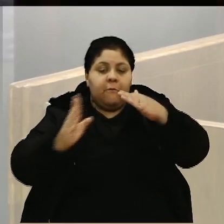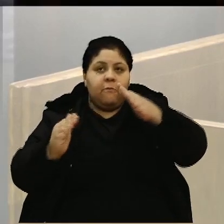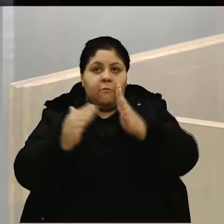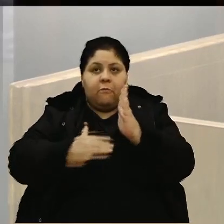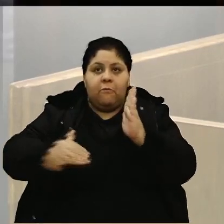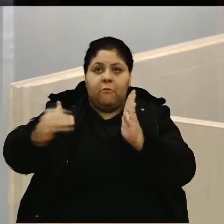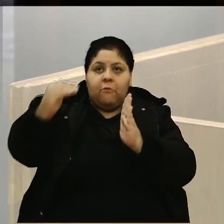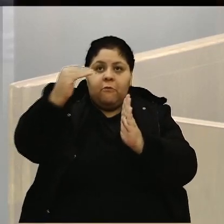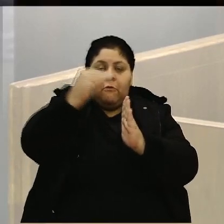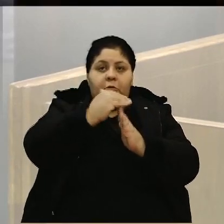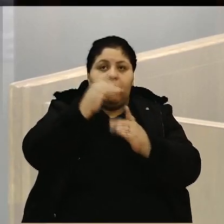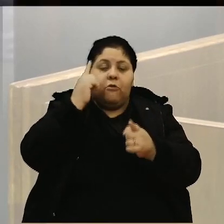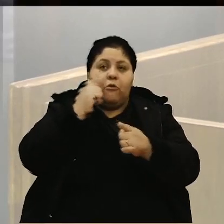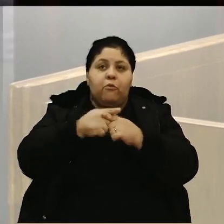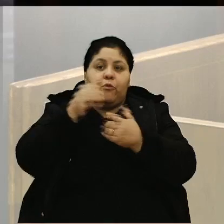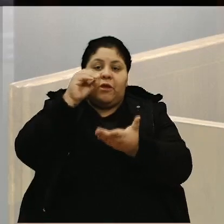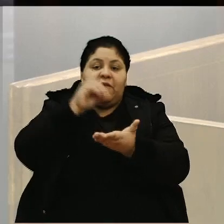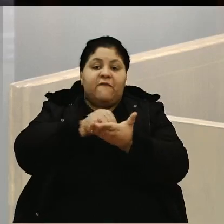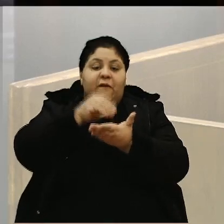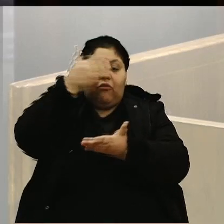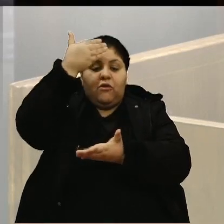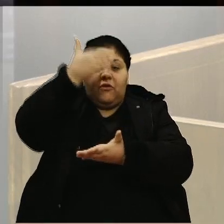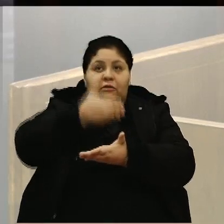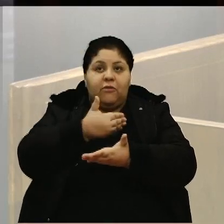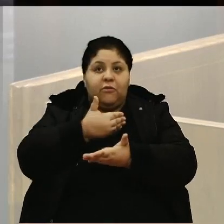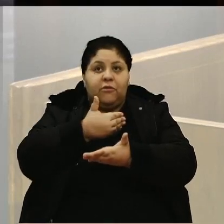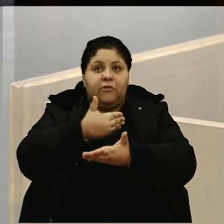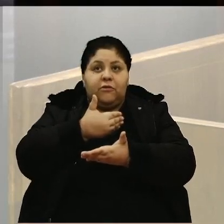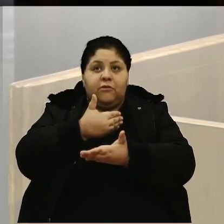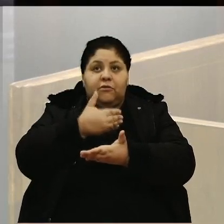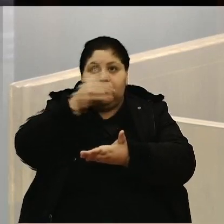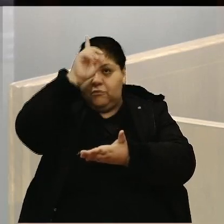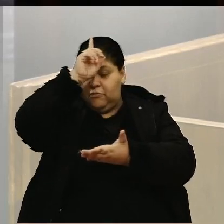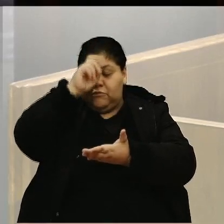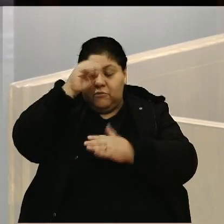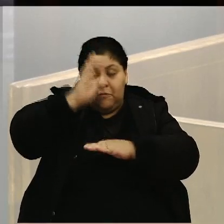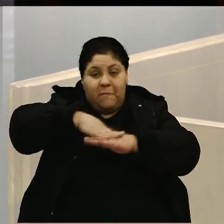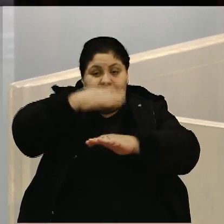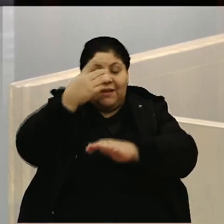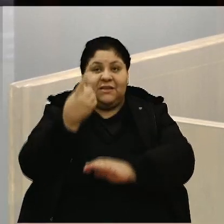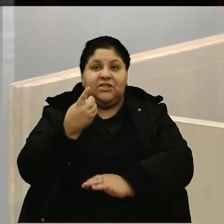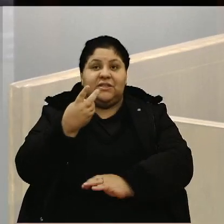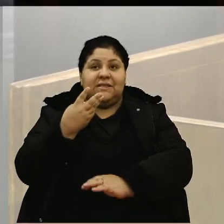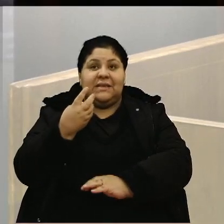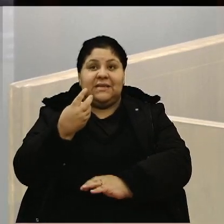do déficit comprovado que a produção deixa no hospital, mais de 13 milhões ano.